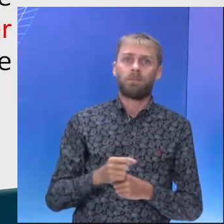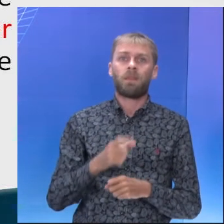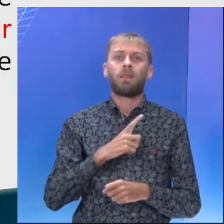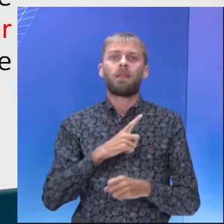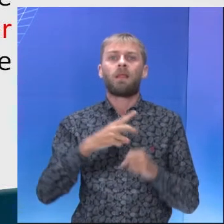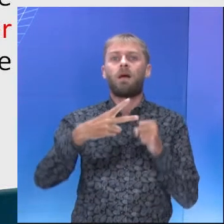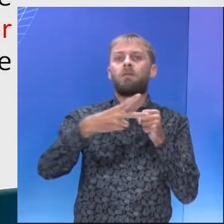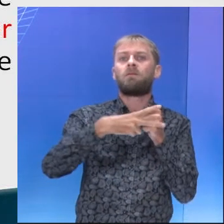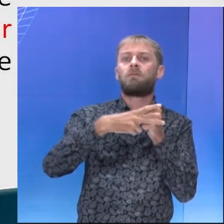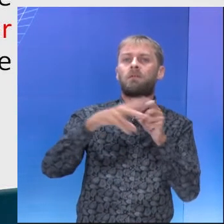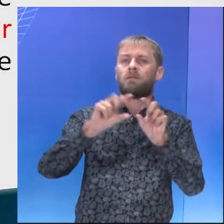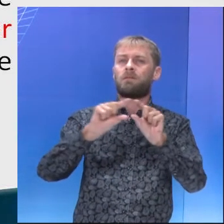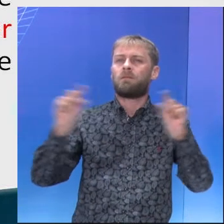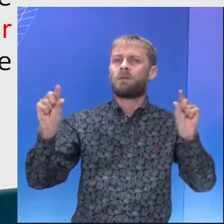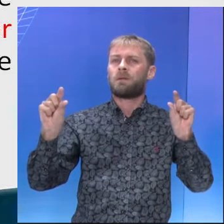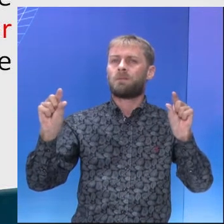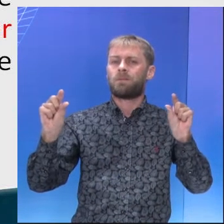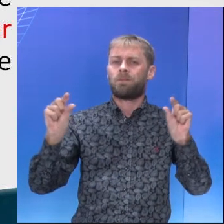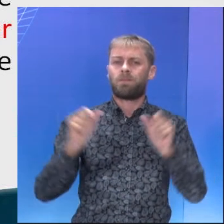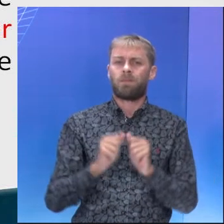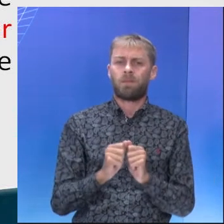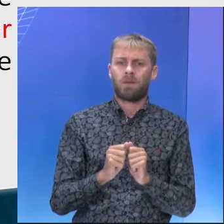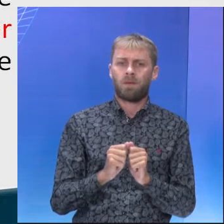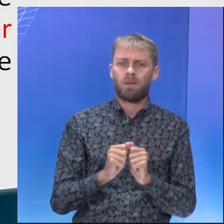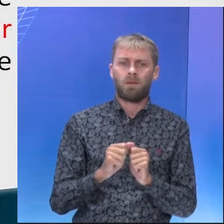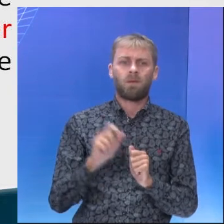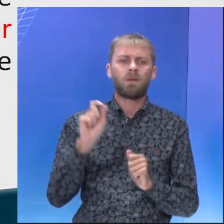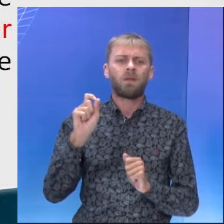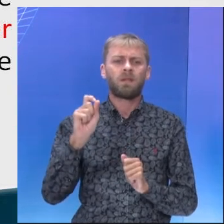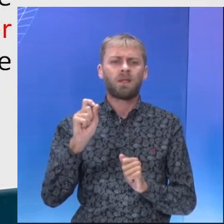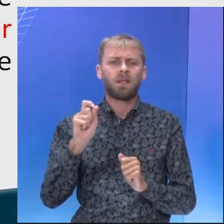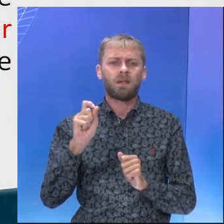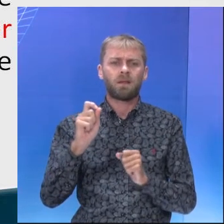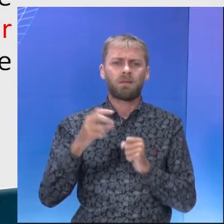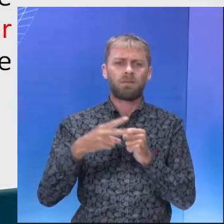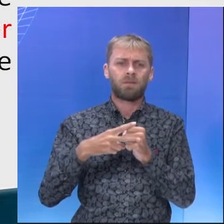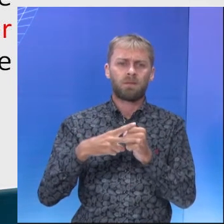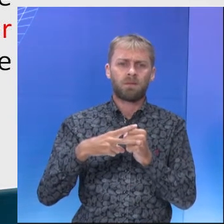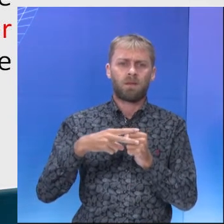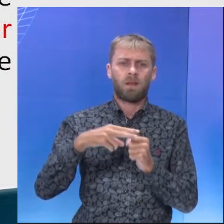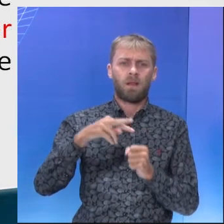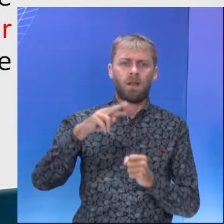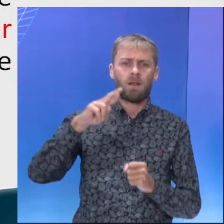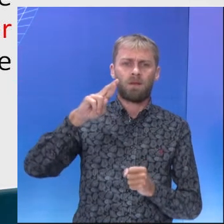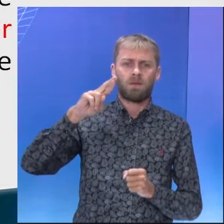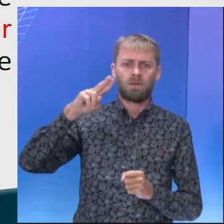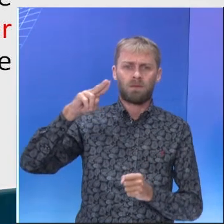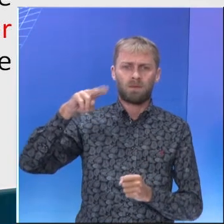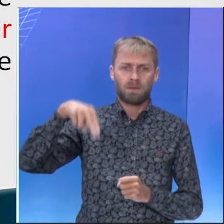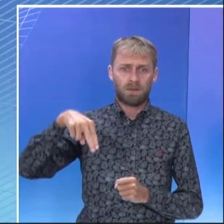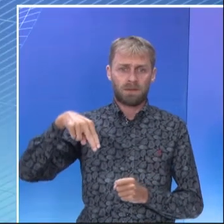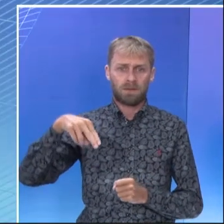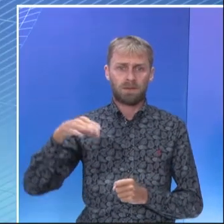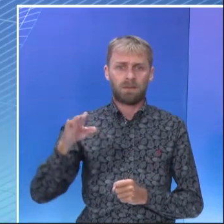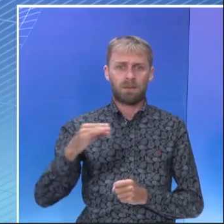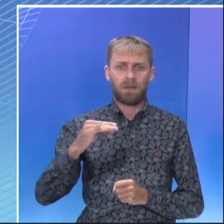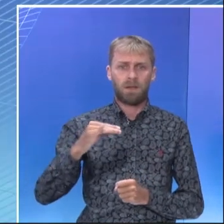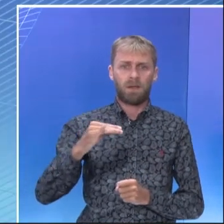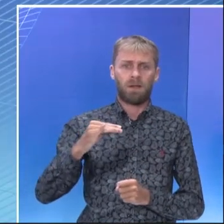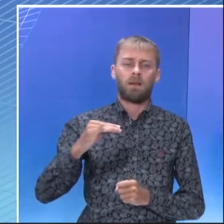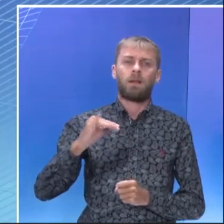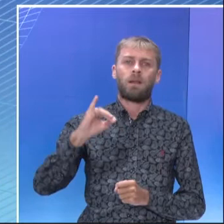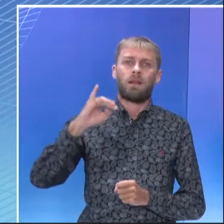verbo, quem é esse phrasal verbo? É o turn into. Viram que eles estão totalmente separados na oração e